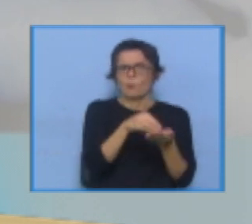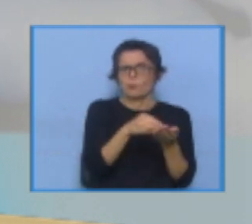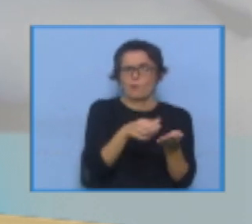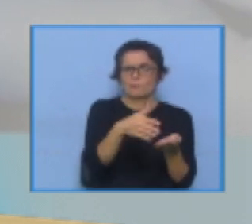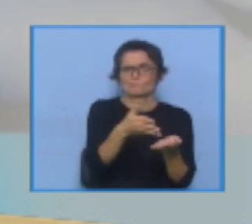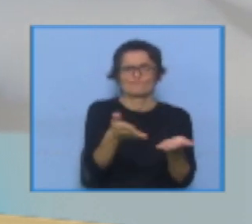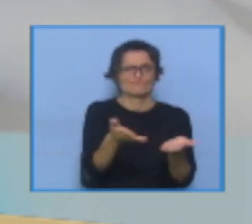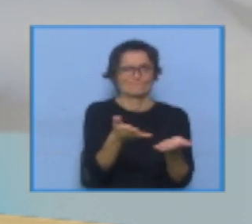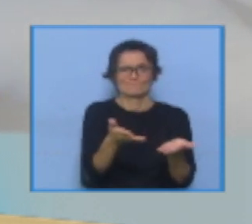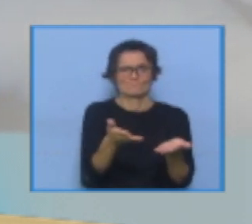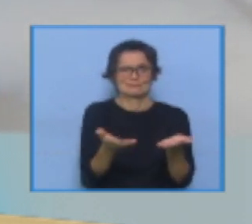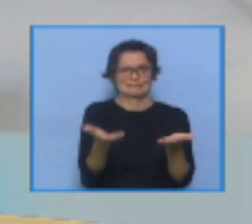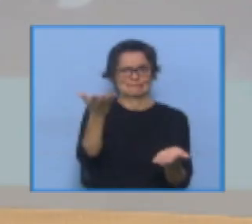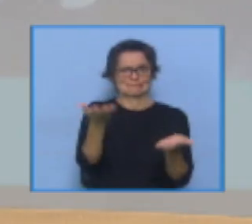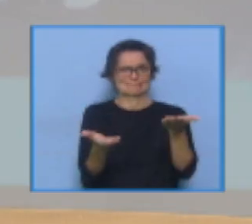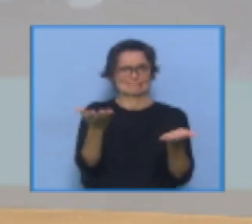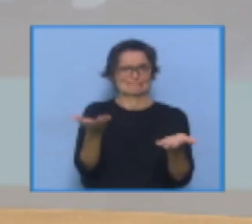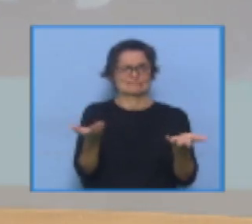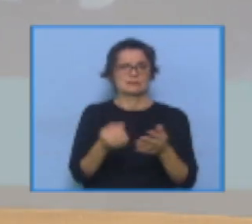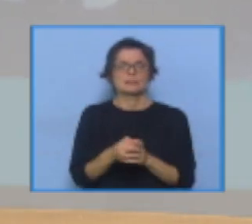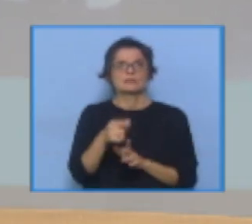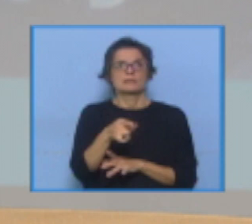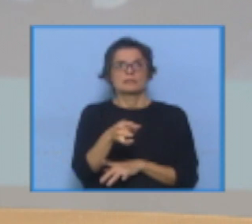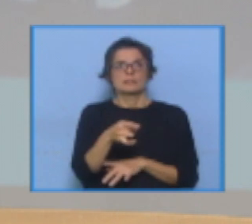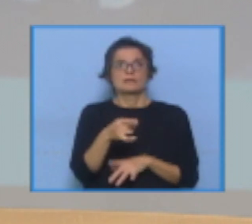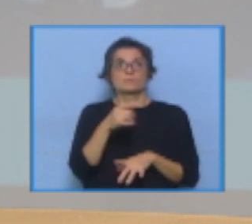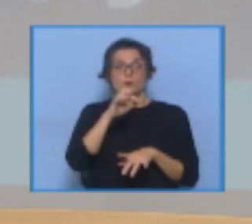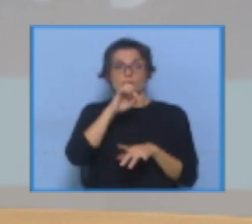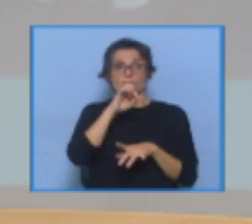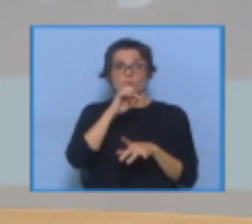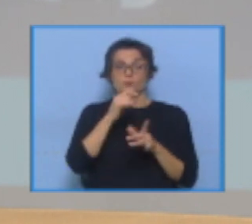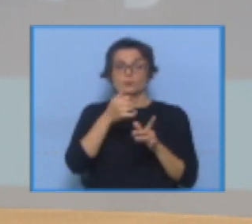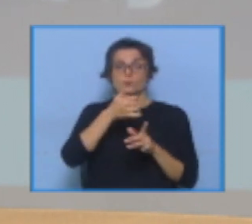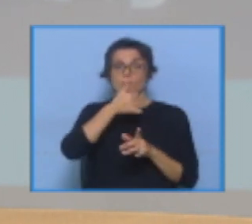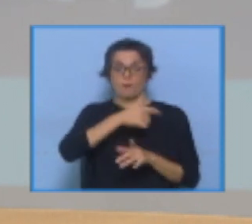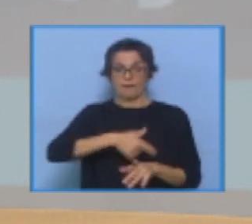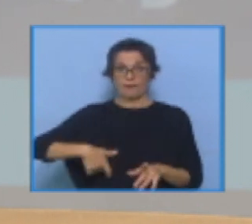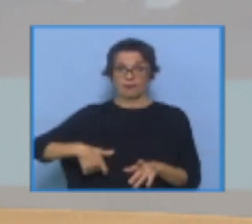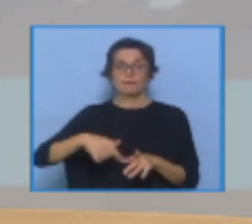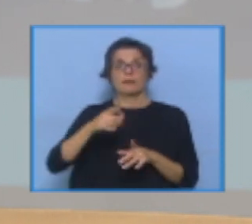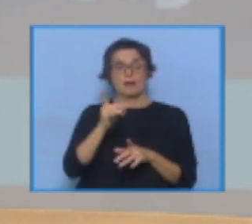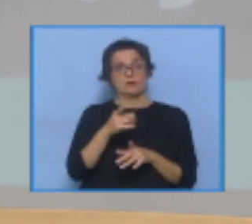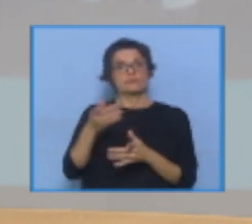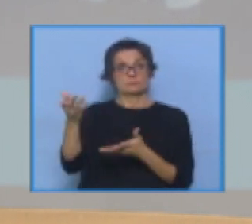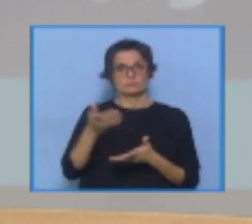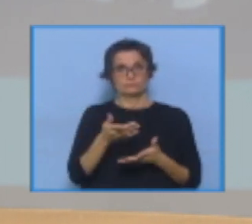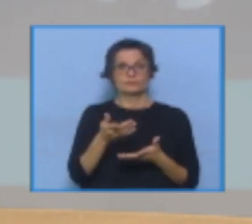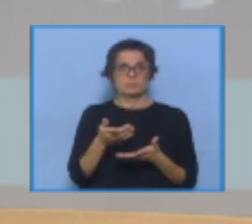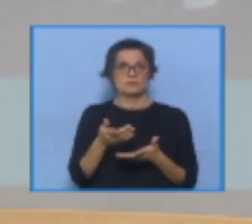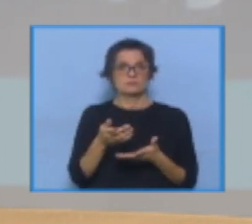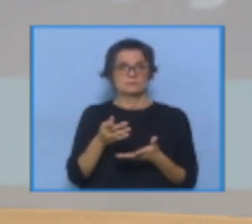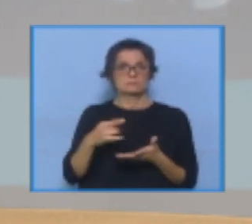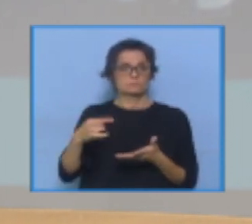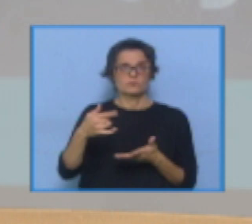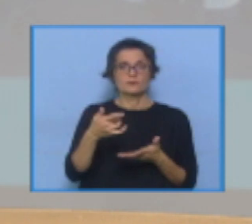pobres? Pois, o cardeal Omelha, que nós convidámos, já o tínhamos convidado outras vezes para iniciativas nossas, e ele não pôde vir, mas